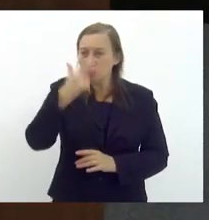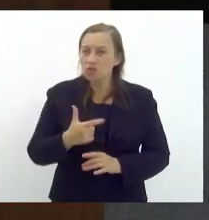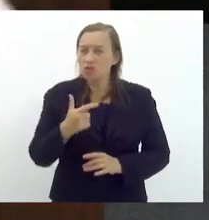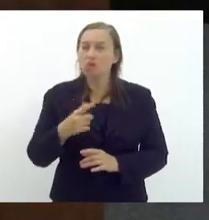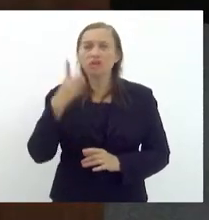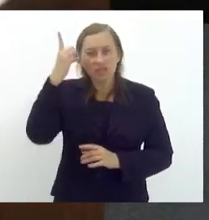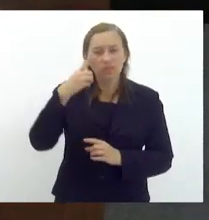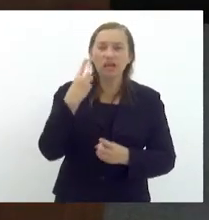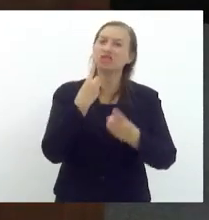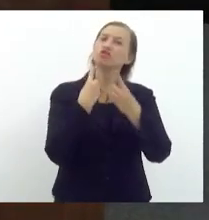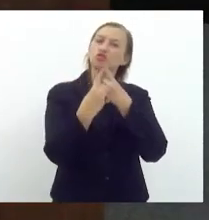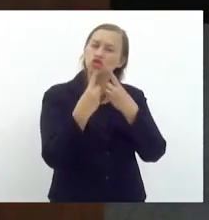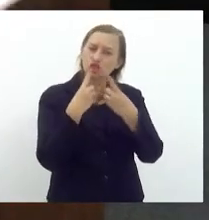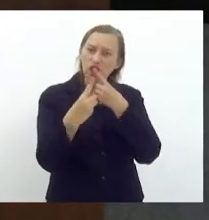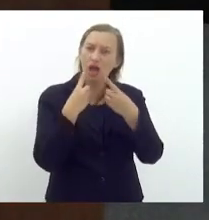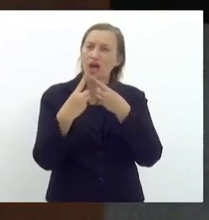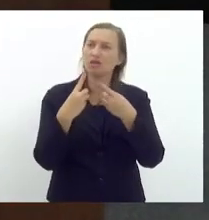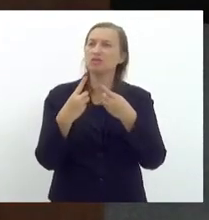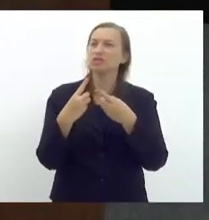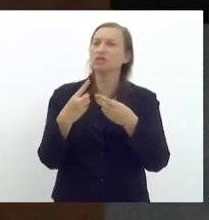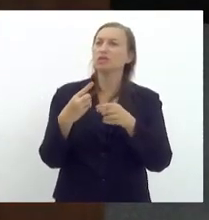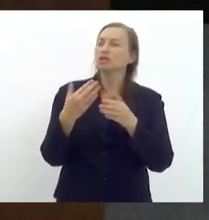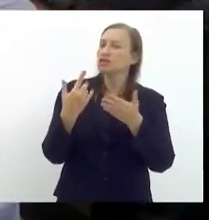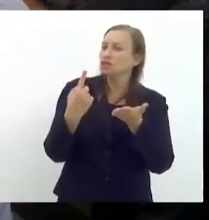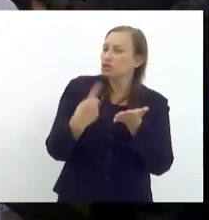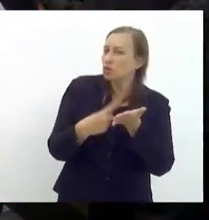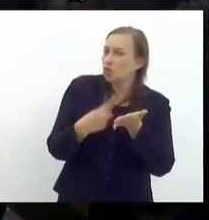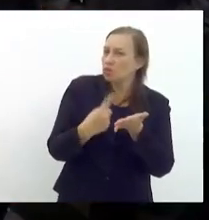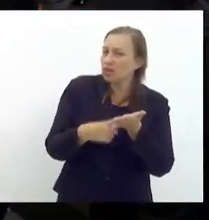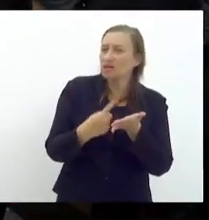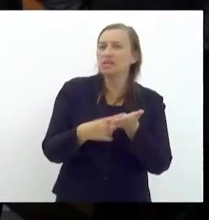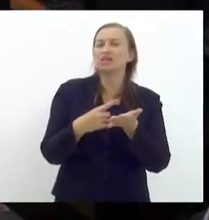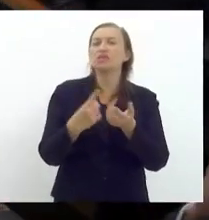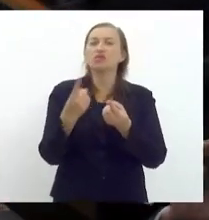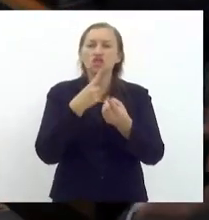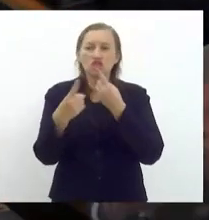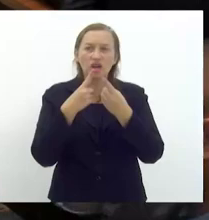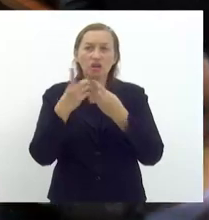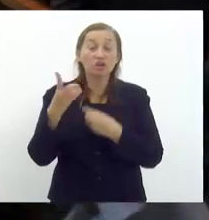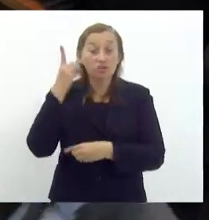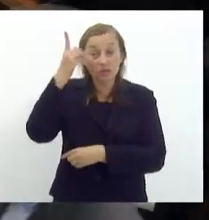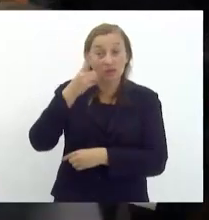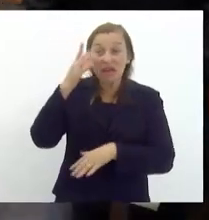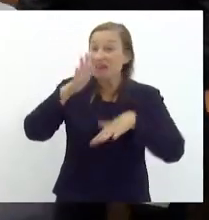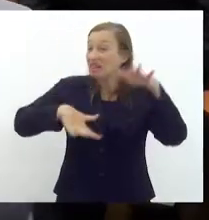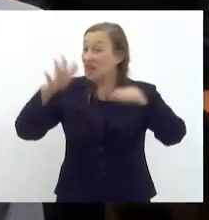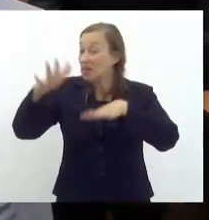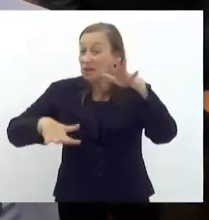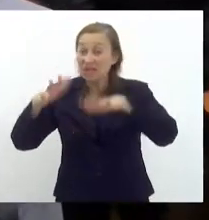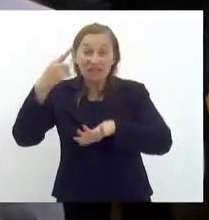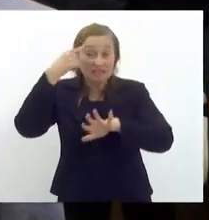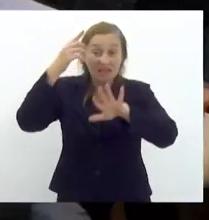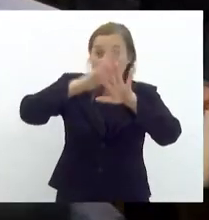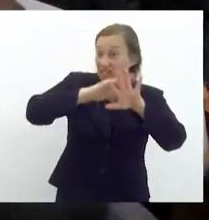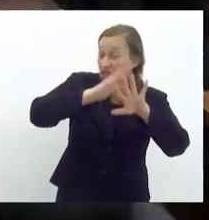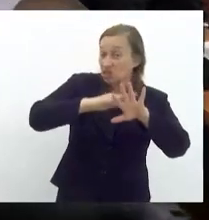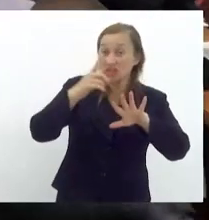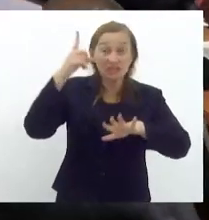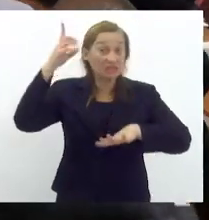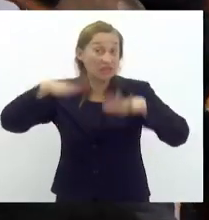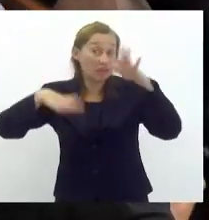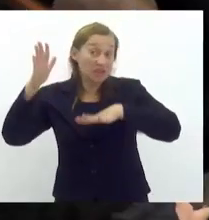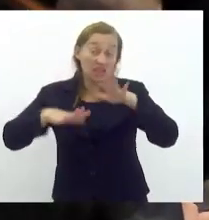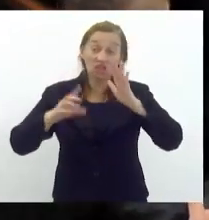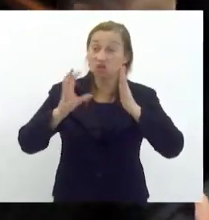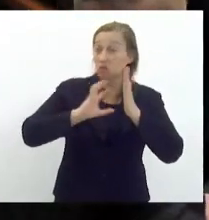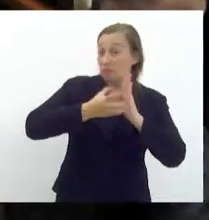Diálogo eu sou uma deputada que busca acordos uma deputada que dialoga com deputados Independentes da ideologia independente do partido